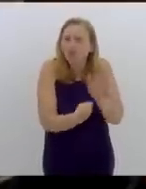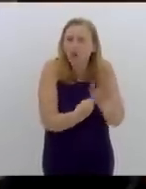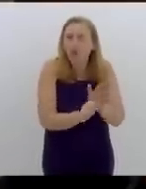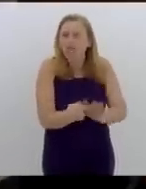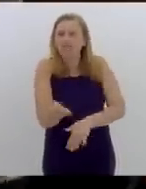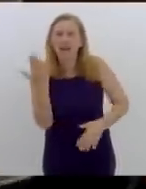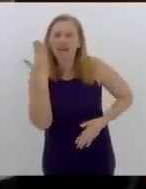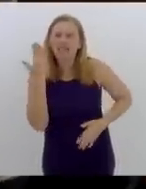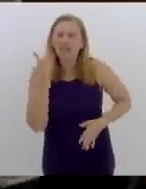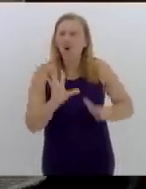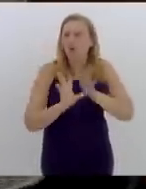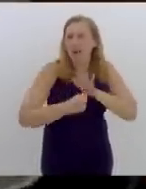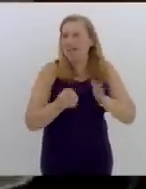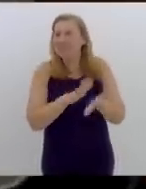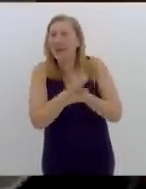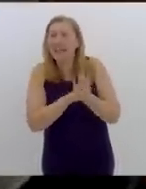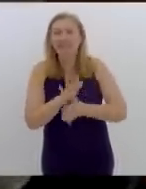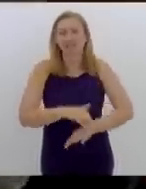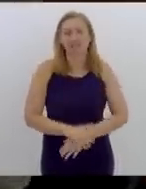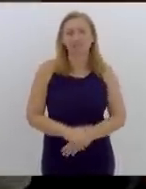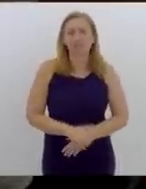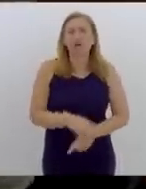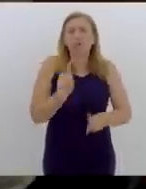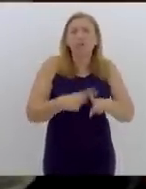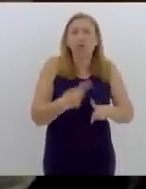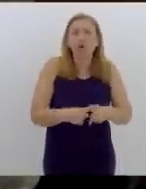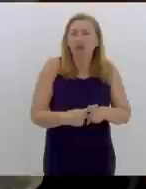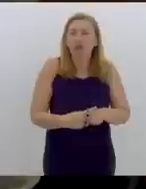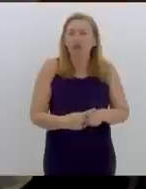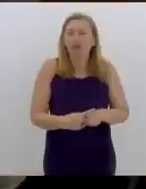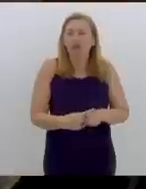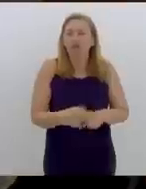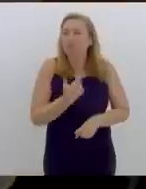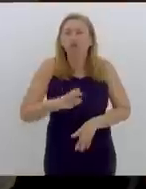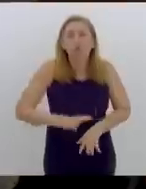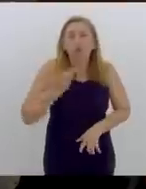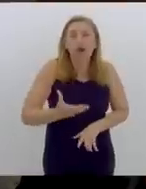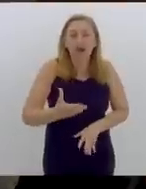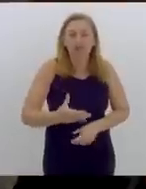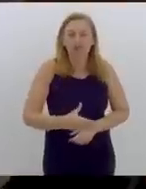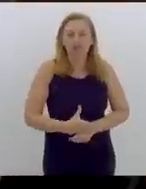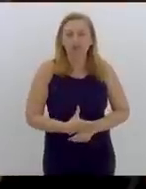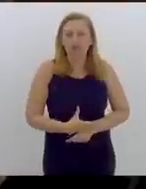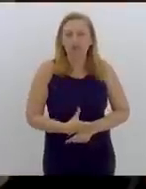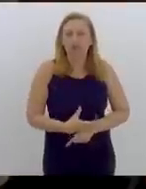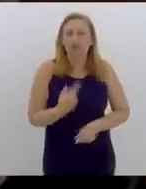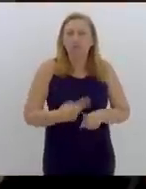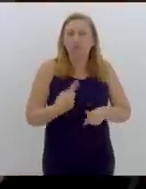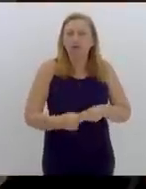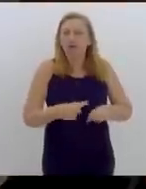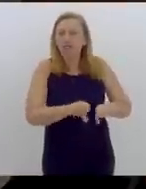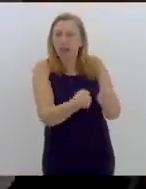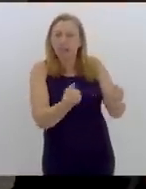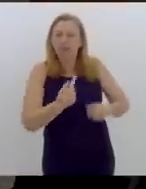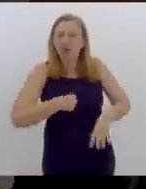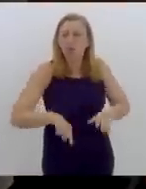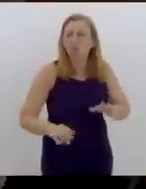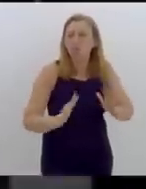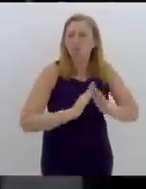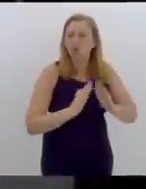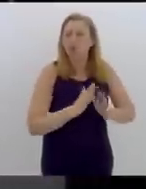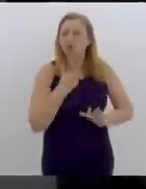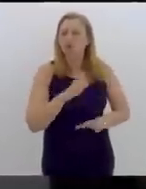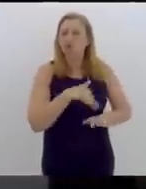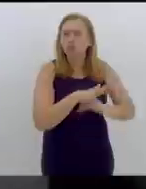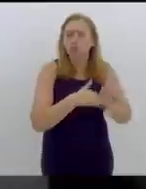não vou ser ladrão não vou roubar nunca vou fazer isso porque eu não tenho eu não tenho coragem porque na Pavuna lá onde eu moro todo